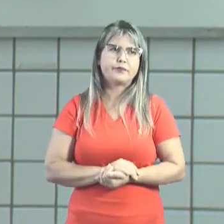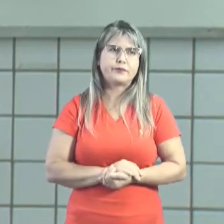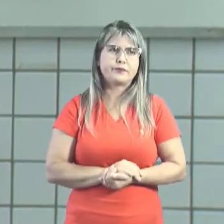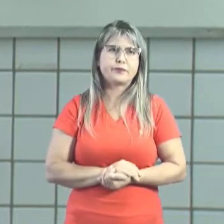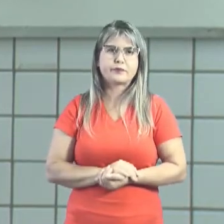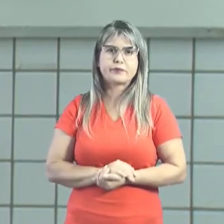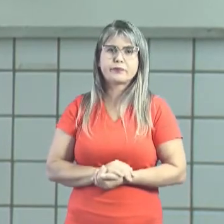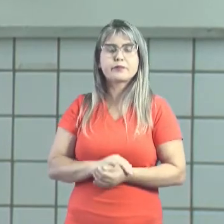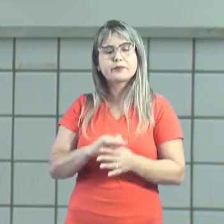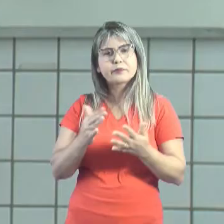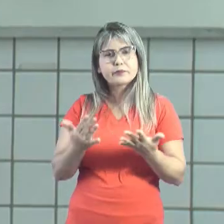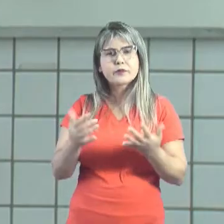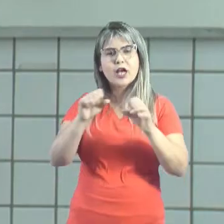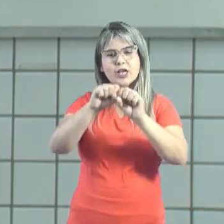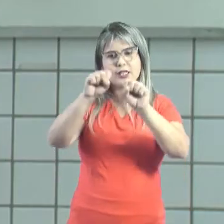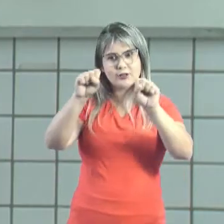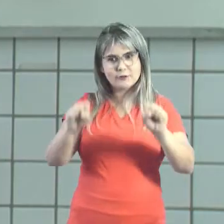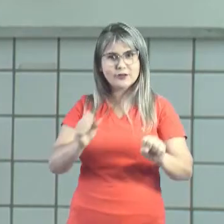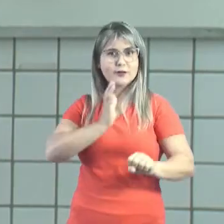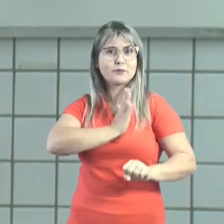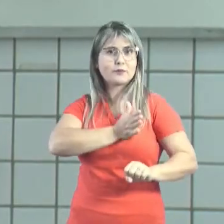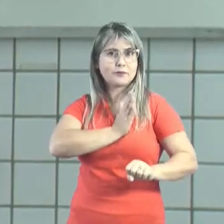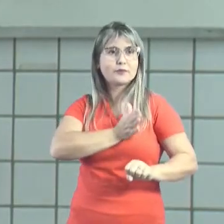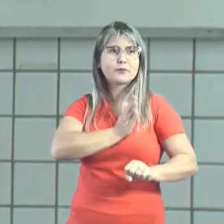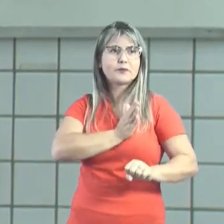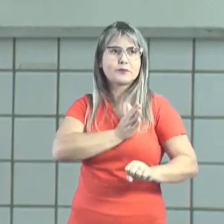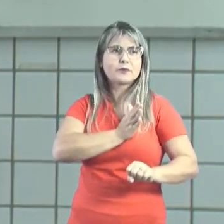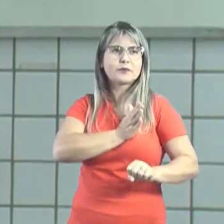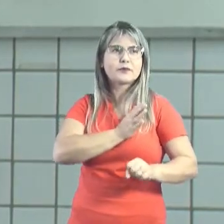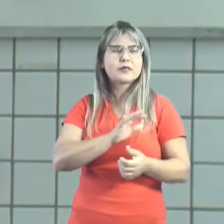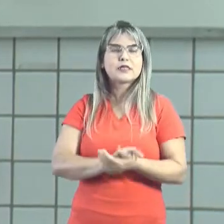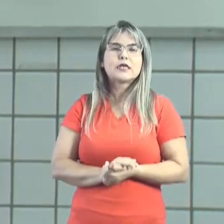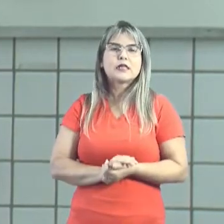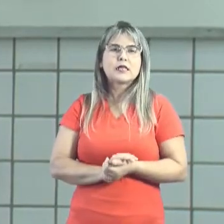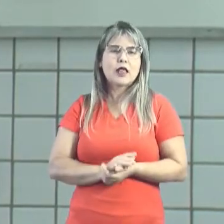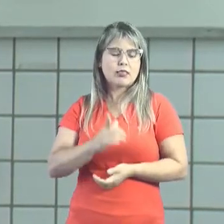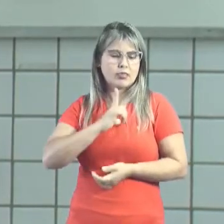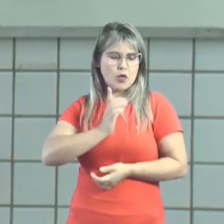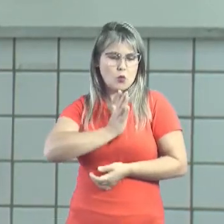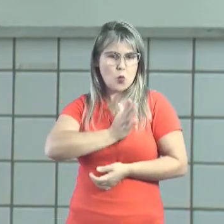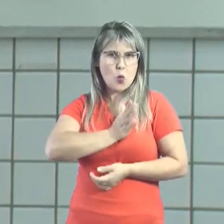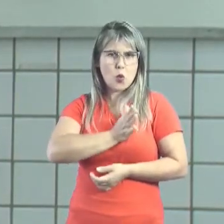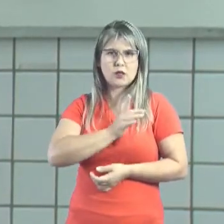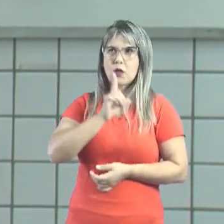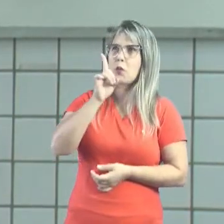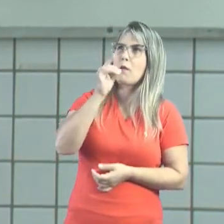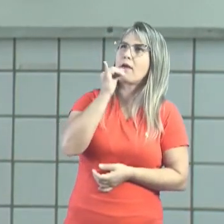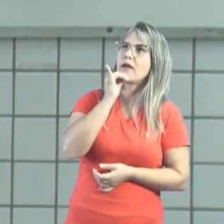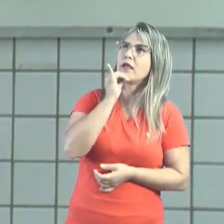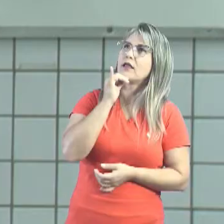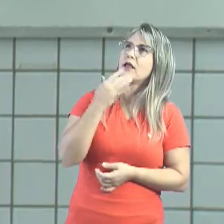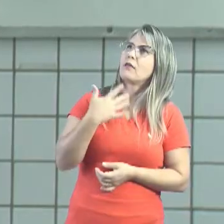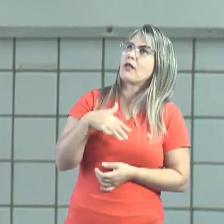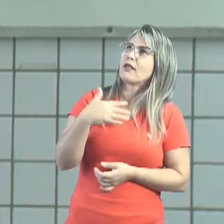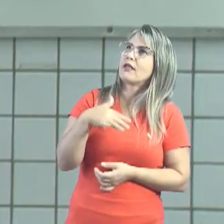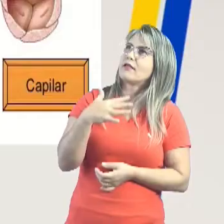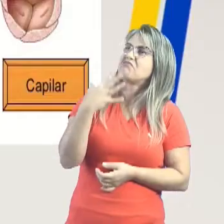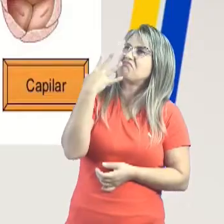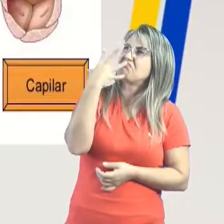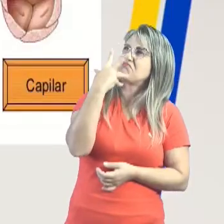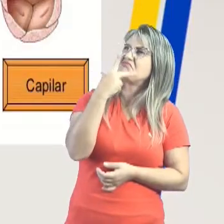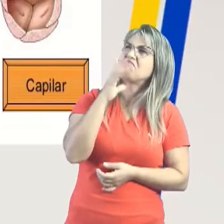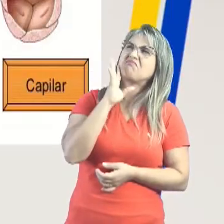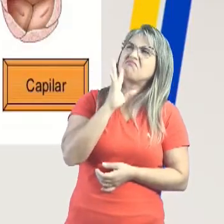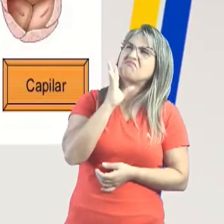o sistema cardiovascular é formado pelo coração, que é essa bomba. A função do coração é bombear o sangue para o